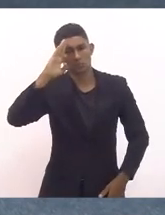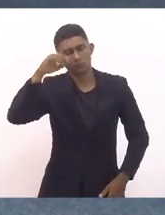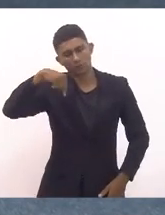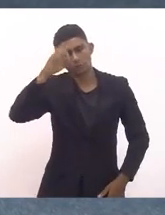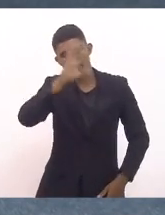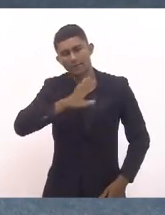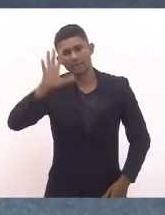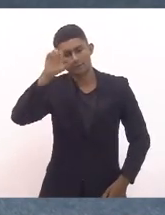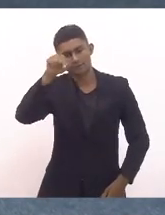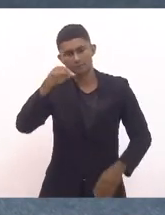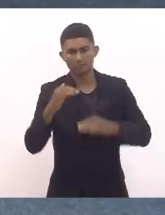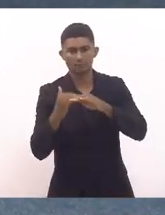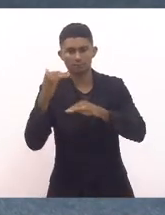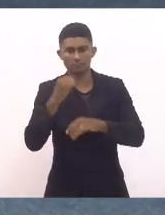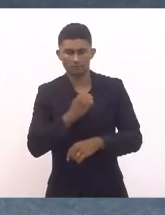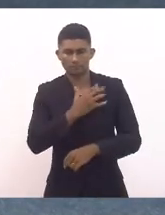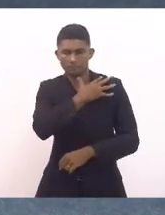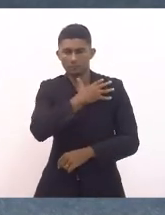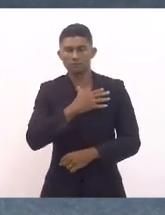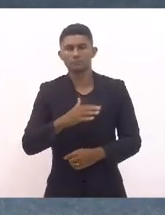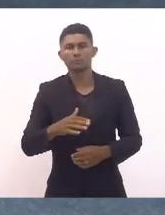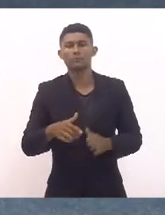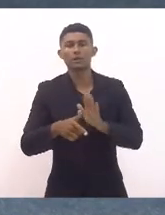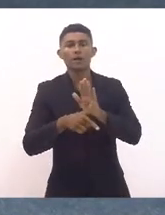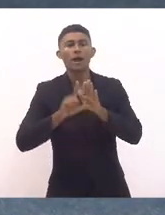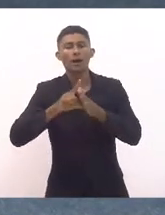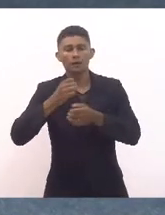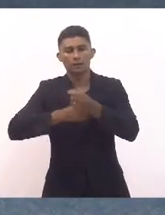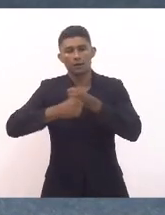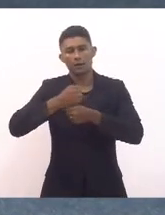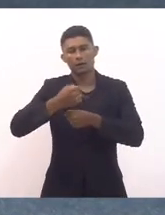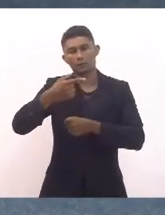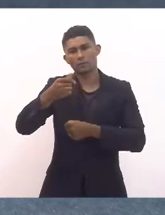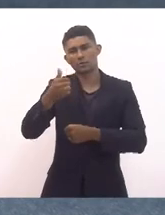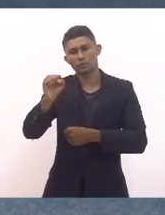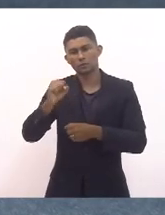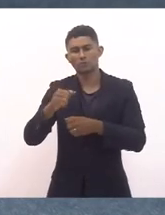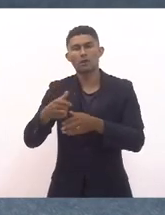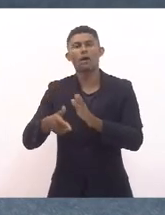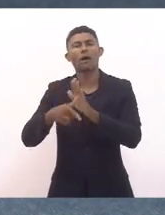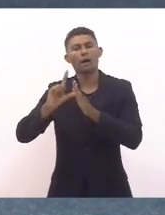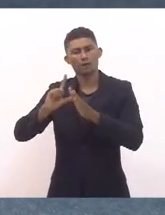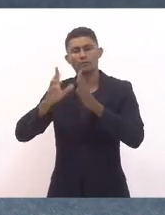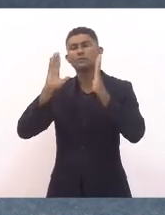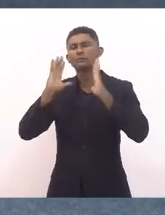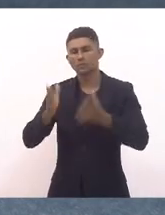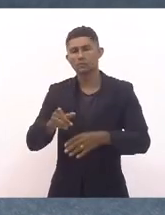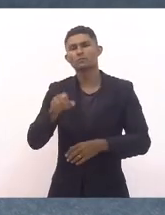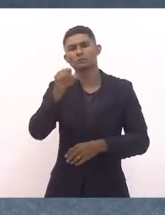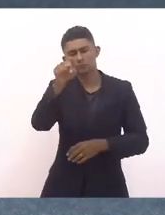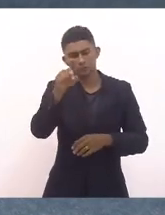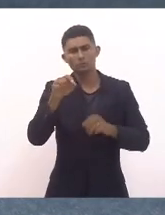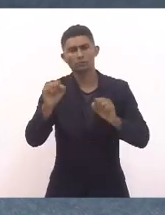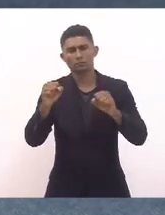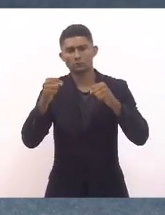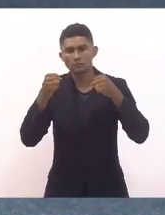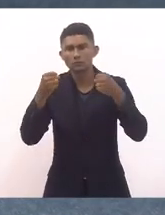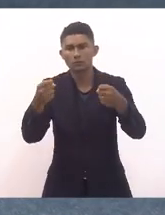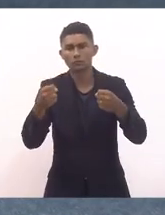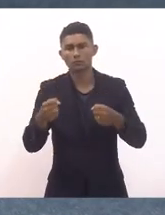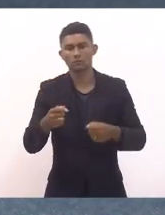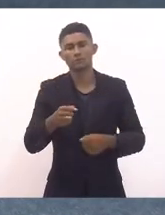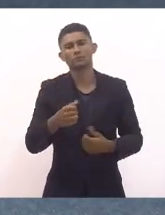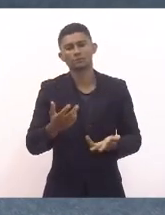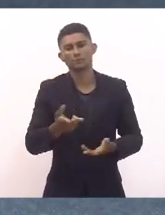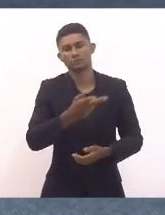que muito antes do processo eleitoral de 18 já estava nas mesmas fileiras que o nosso presidente